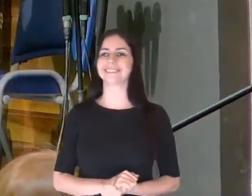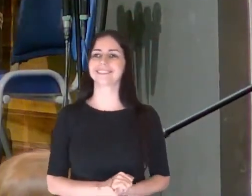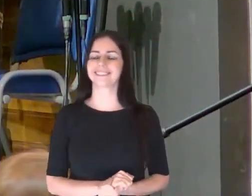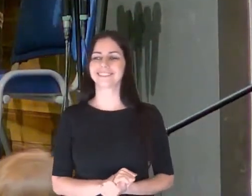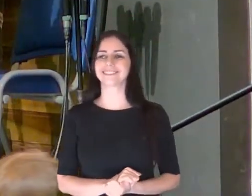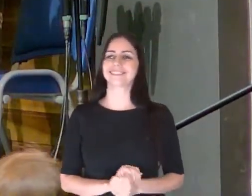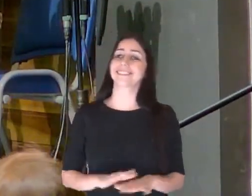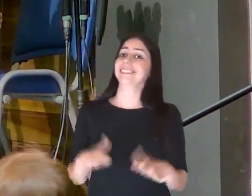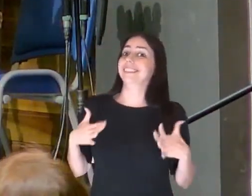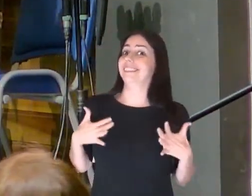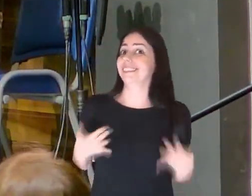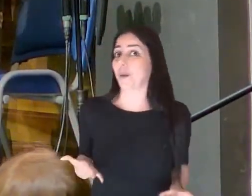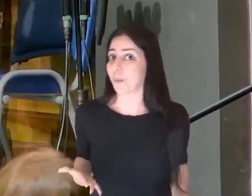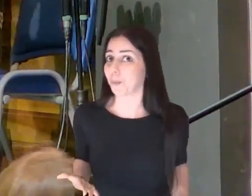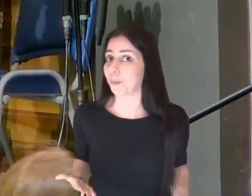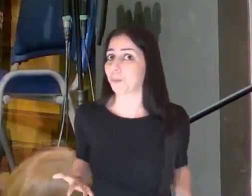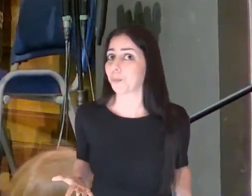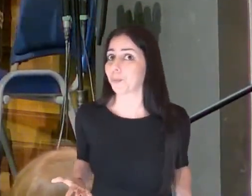Então,